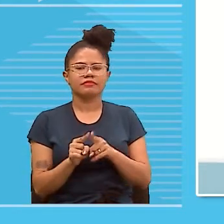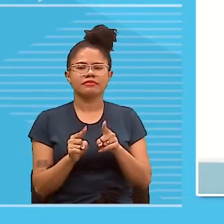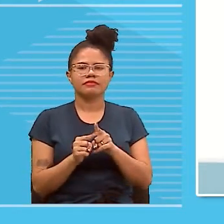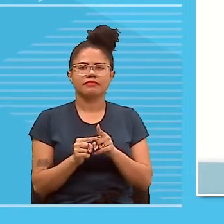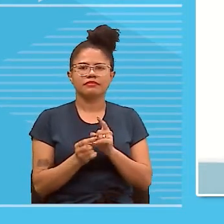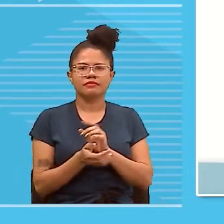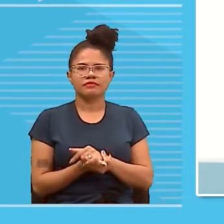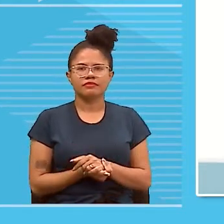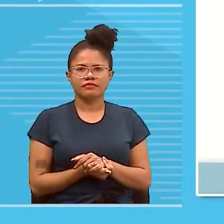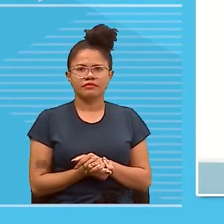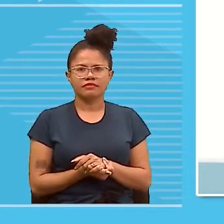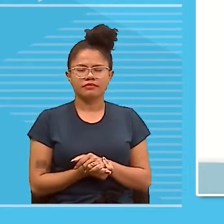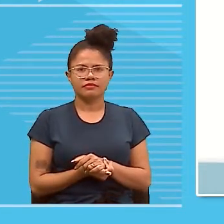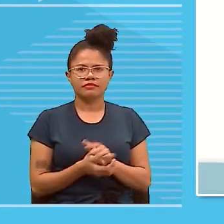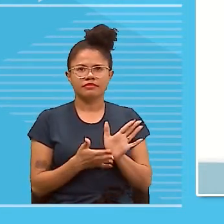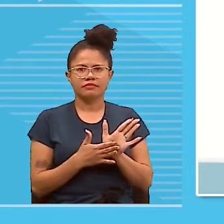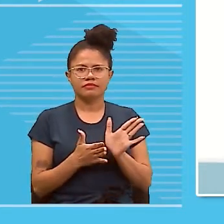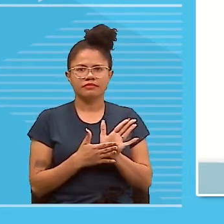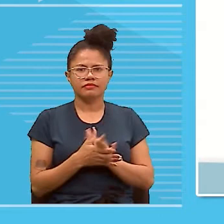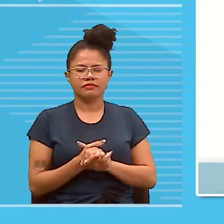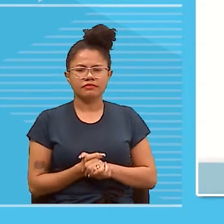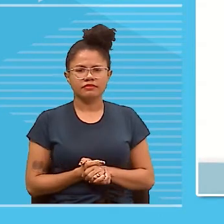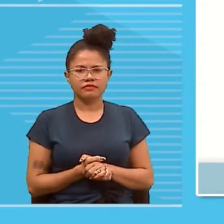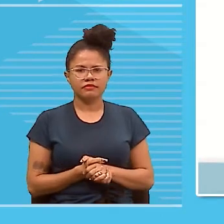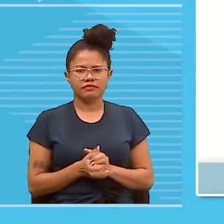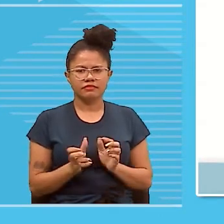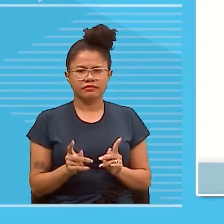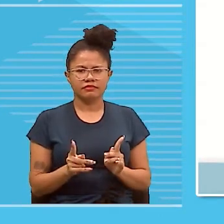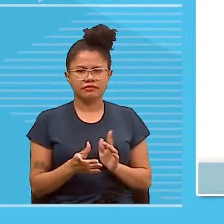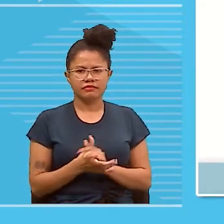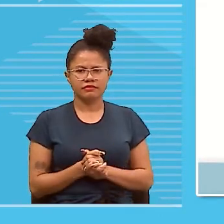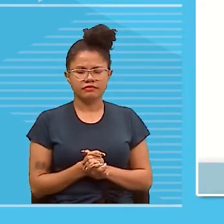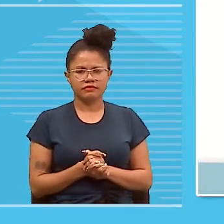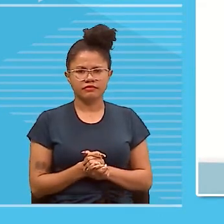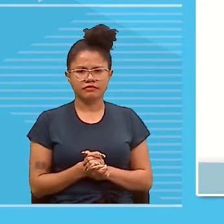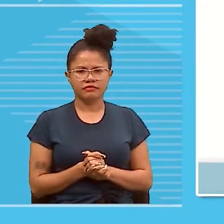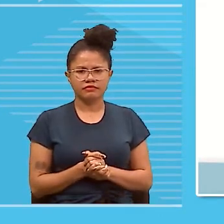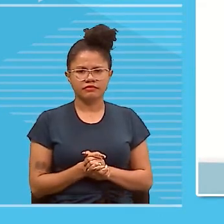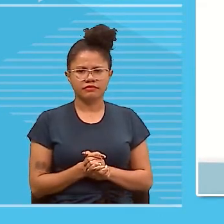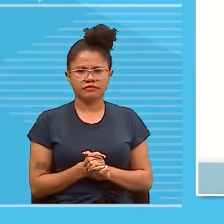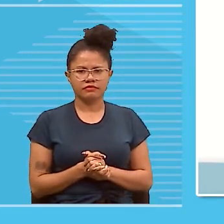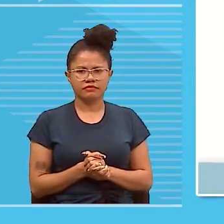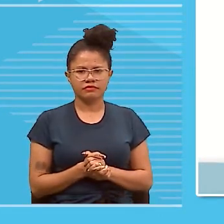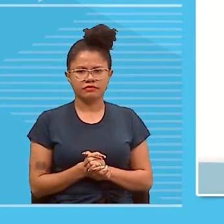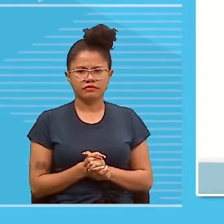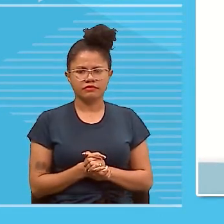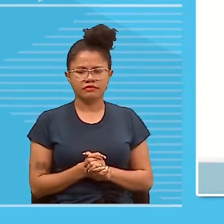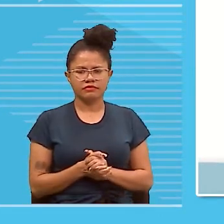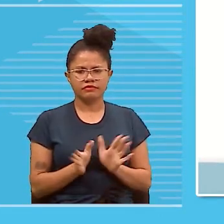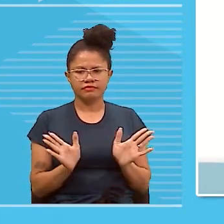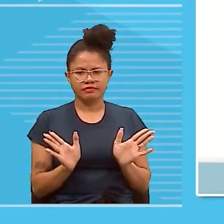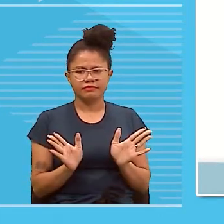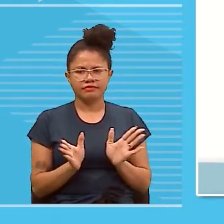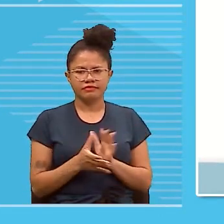proporcionais falei todas conformativos Talvez não tenha falado vai